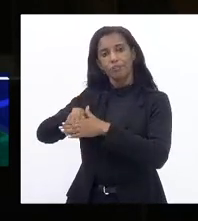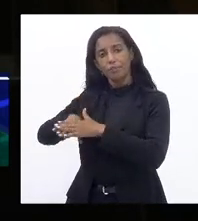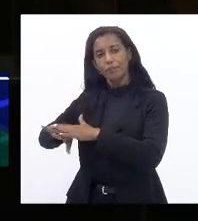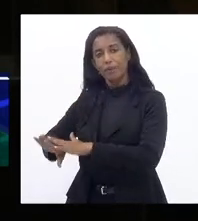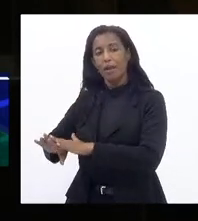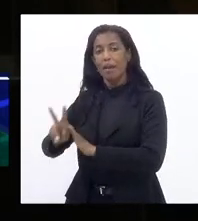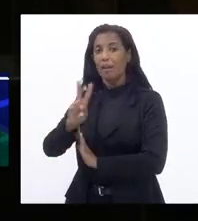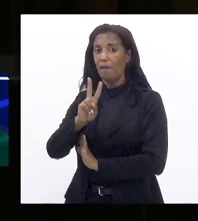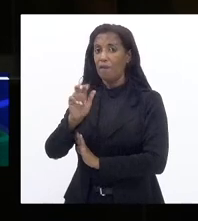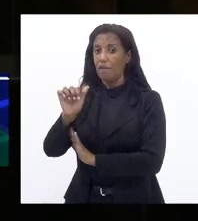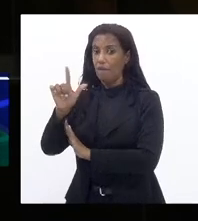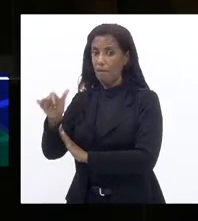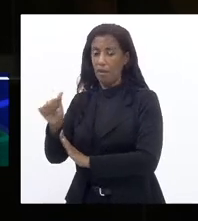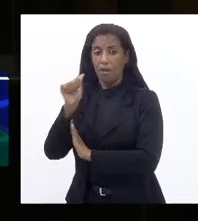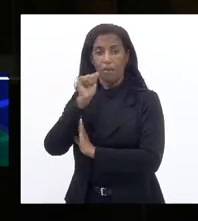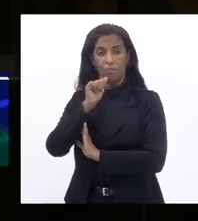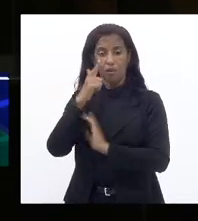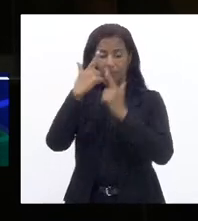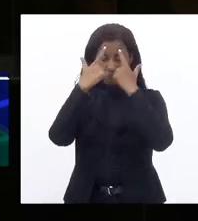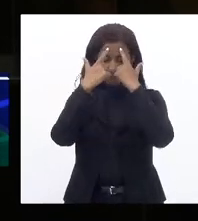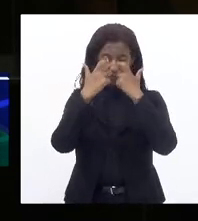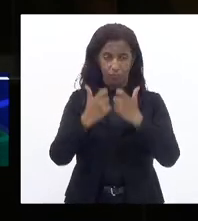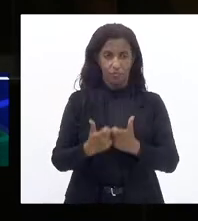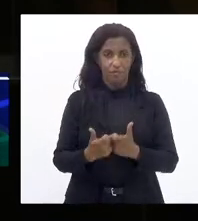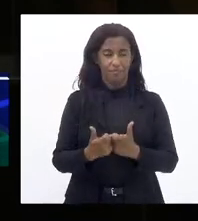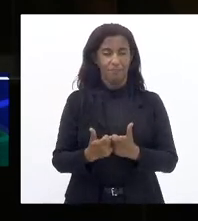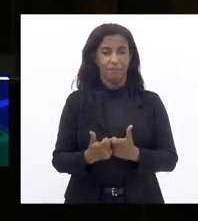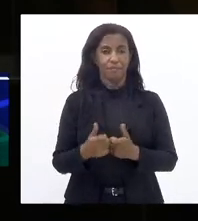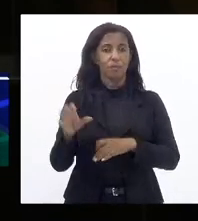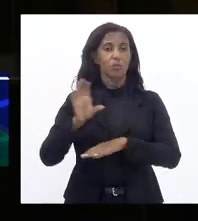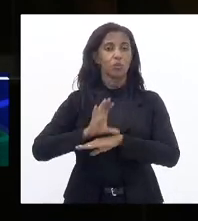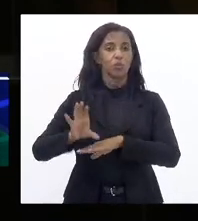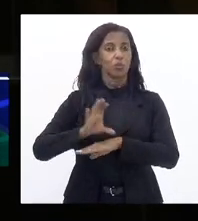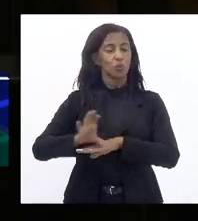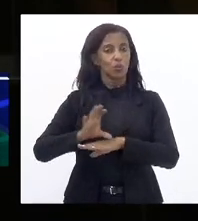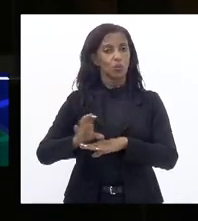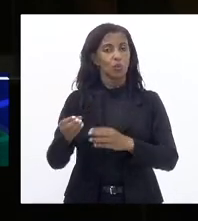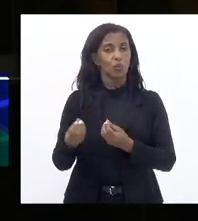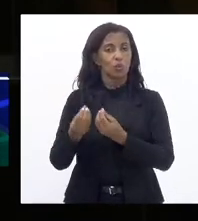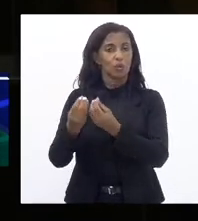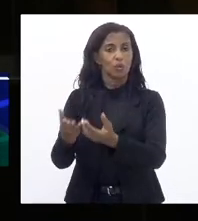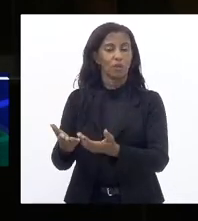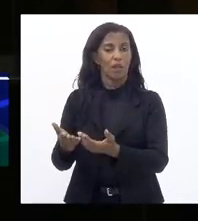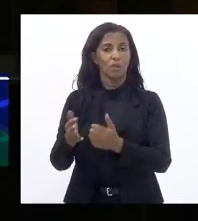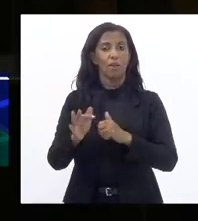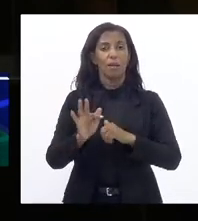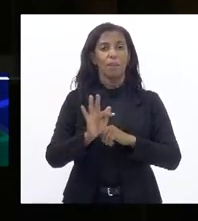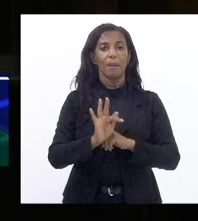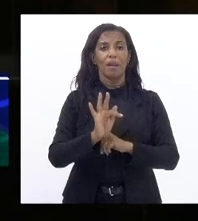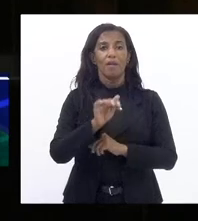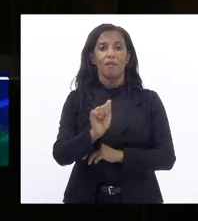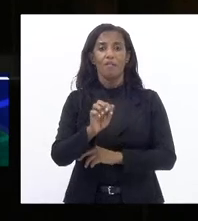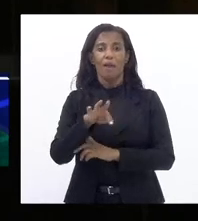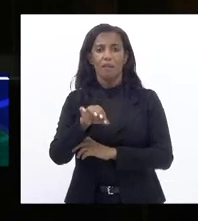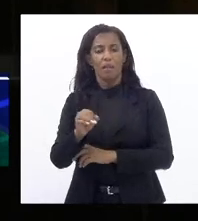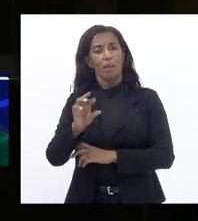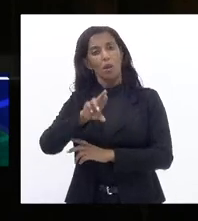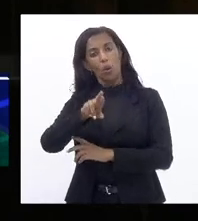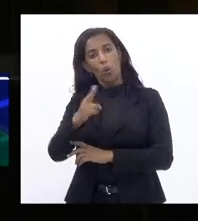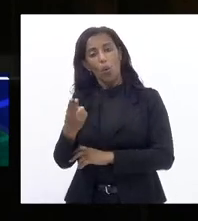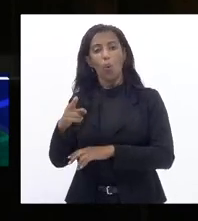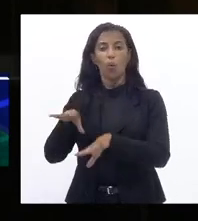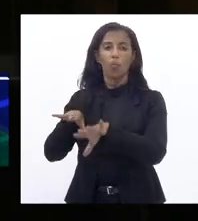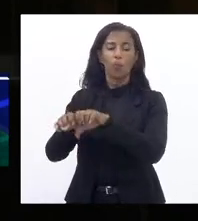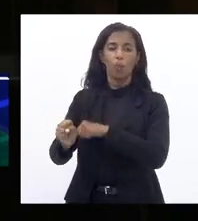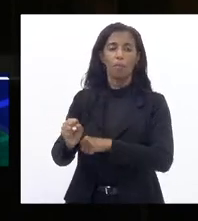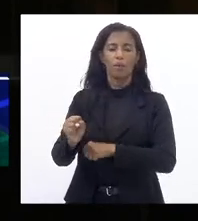mulheres que são vítimas de violência nos cursos que são proporcionados pela FAETEC ou centros de formação a